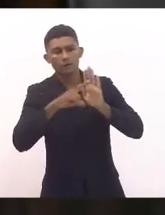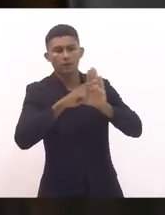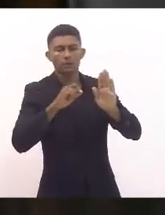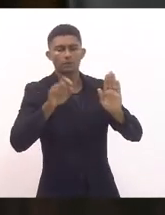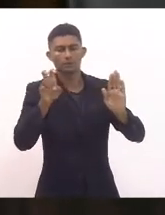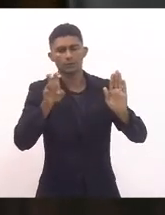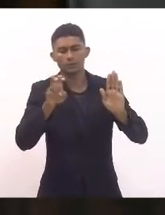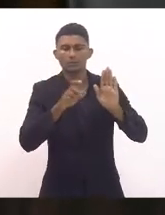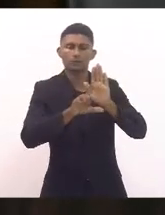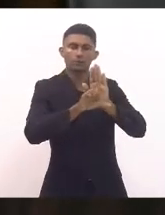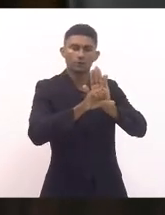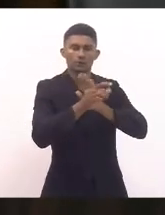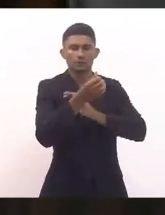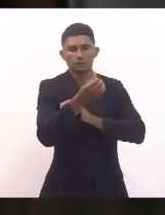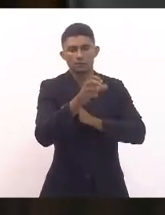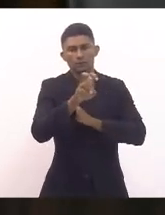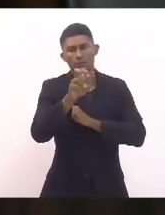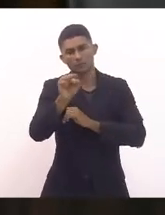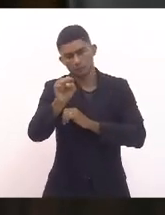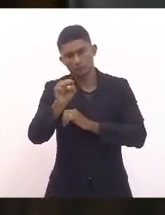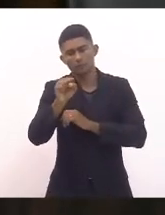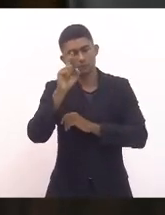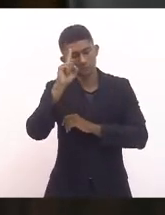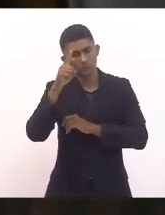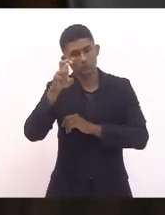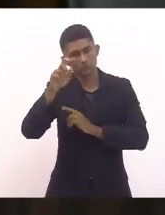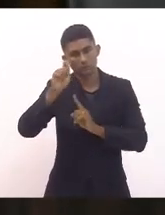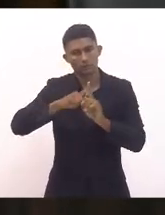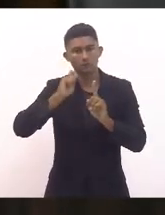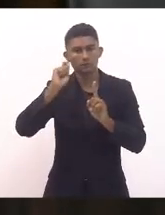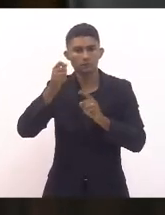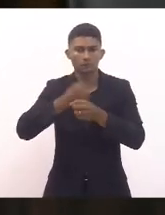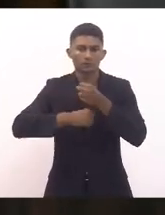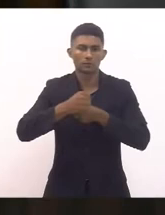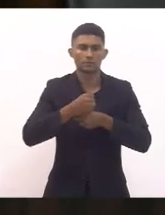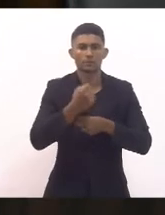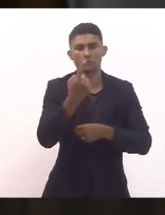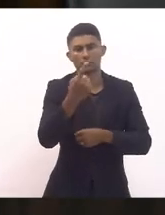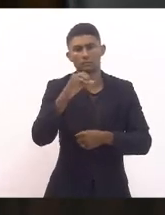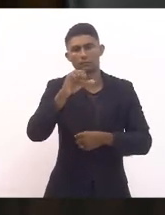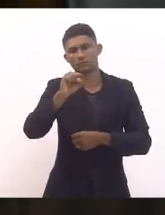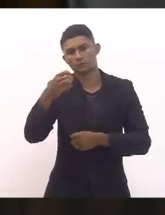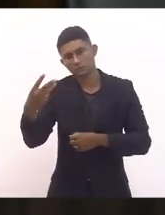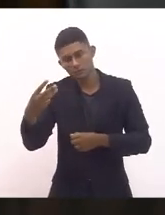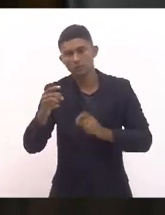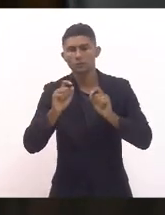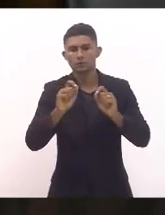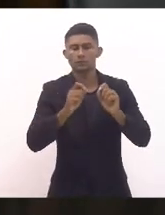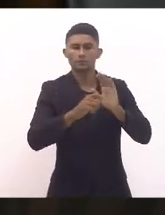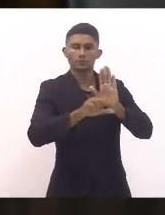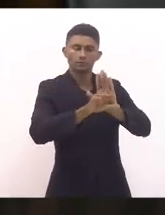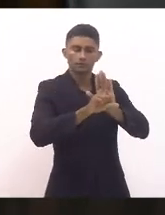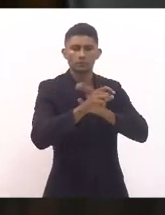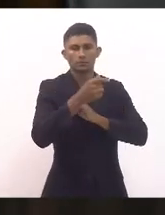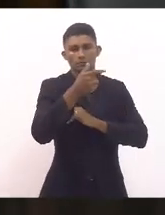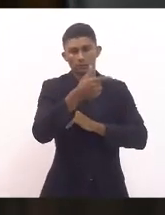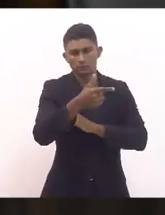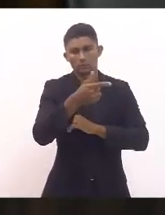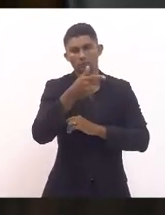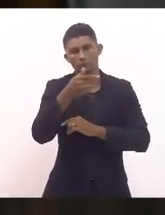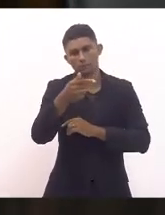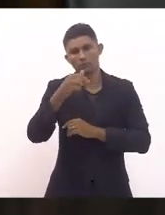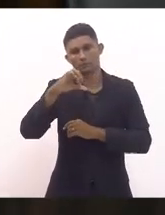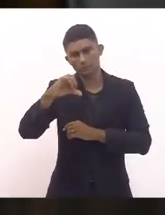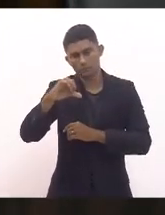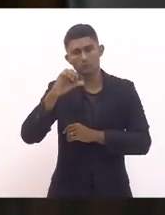Lei 658, de 5 de abril de 1983, que altera dispositivos da Lei nº 279,